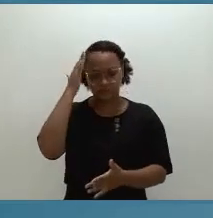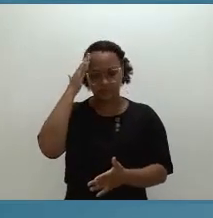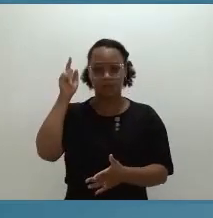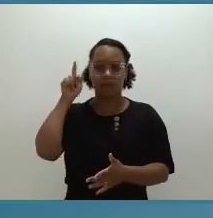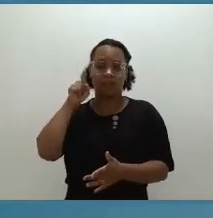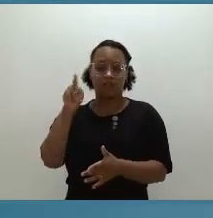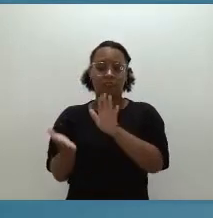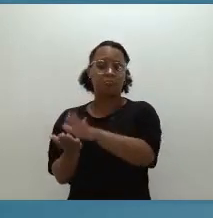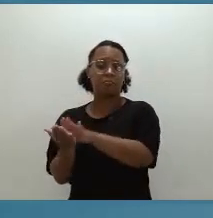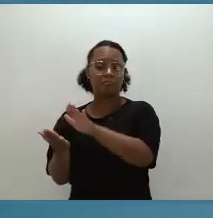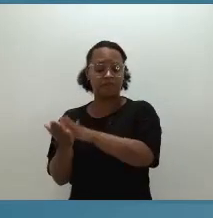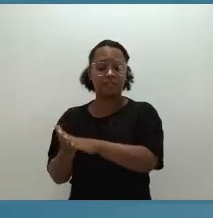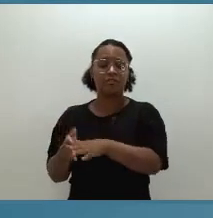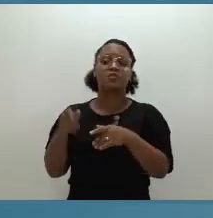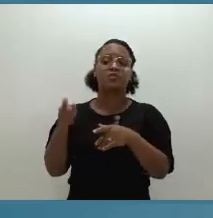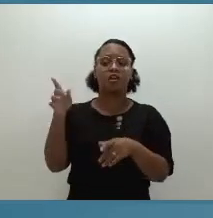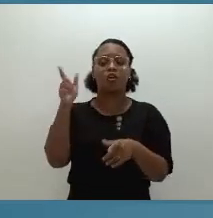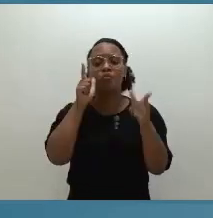presidência pelo êxito.